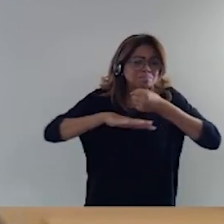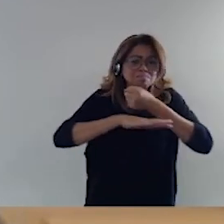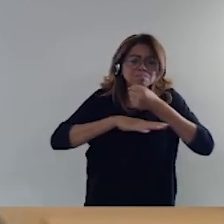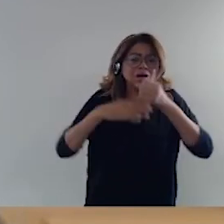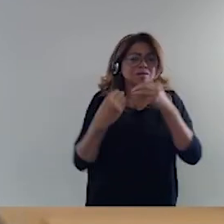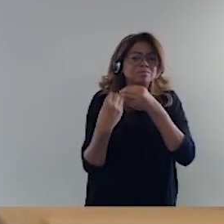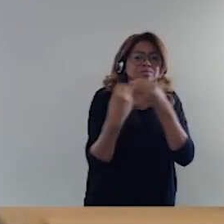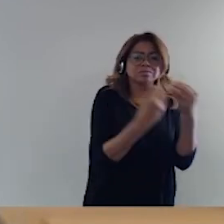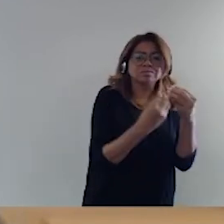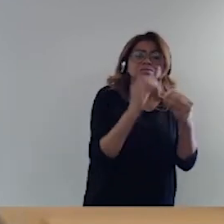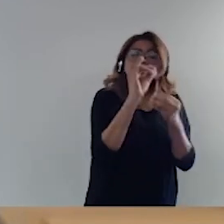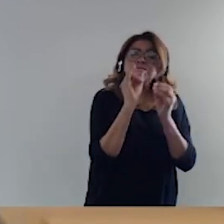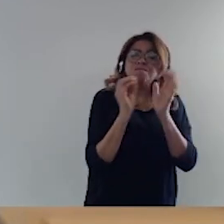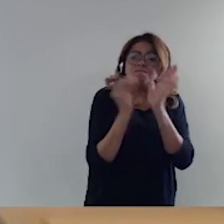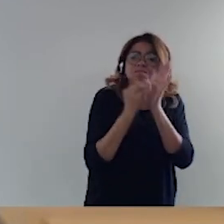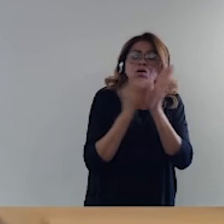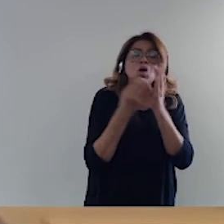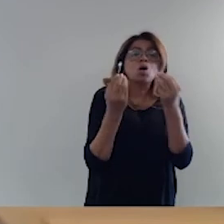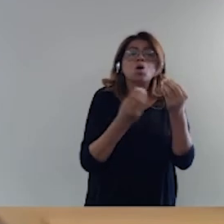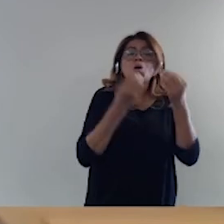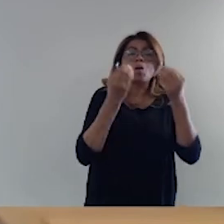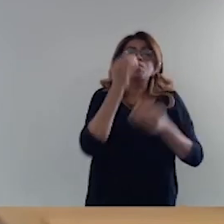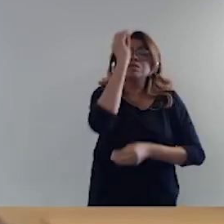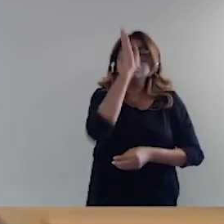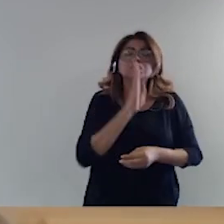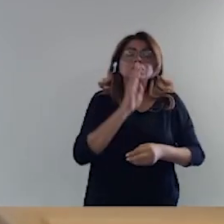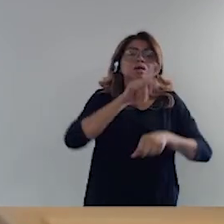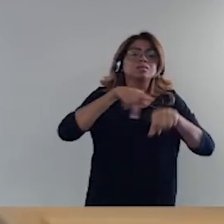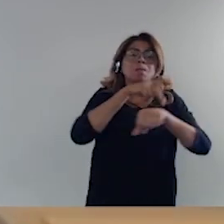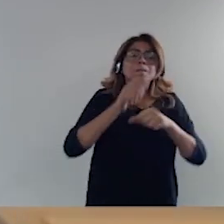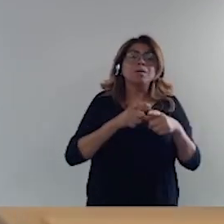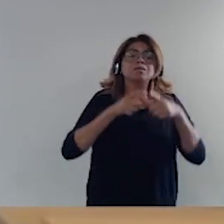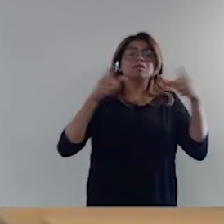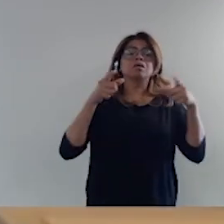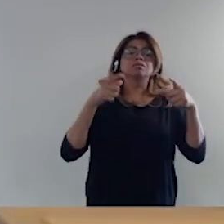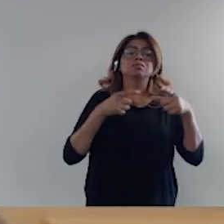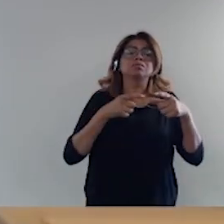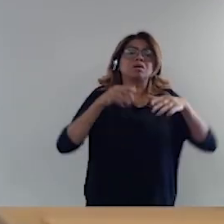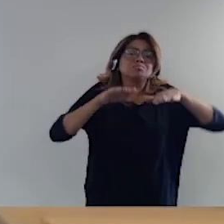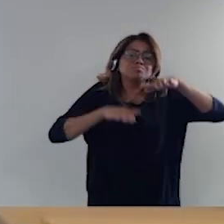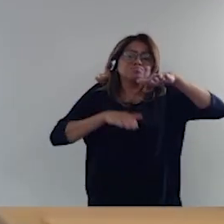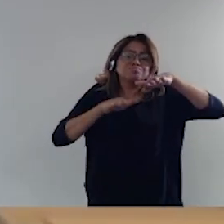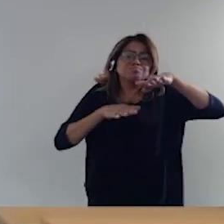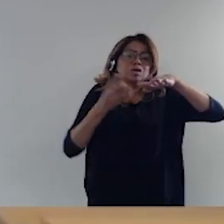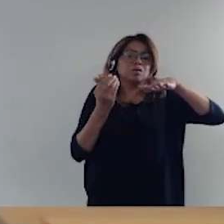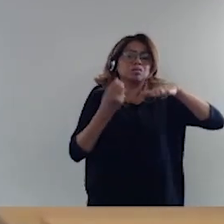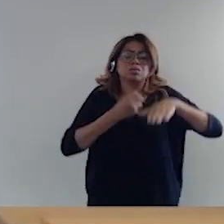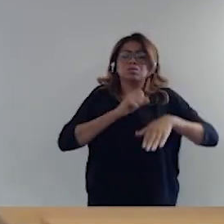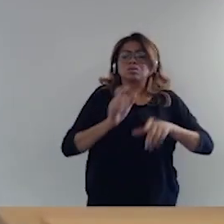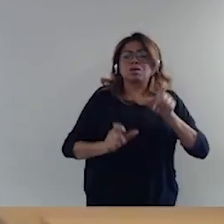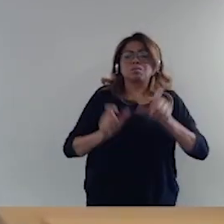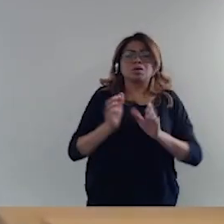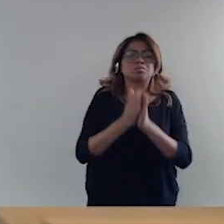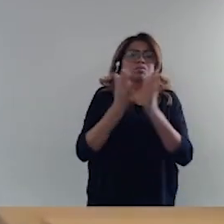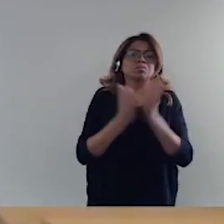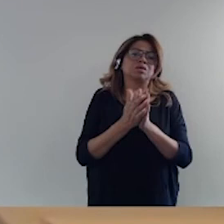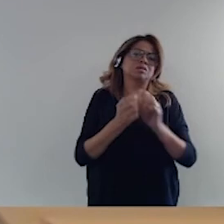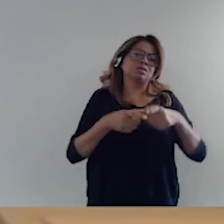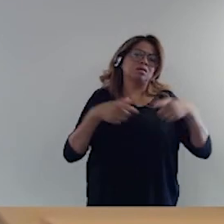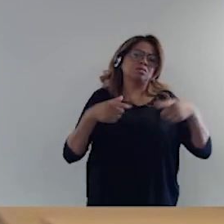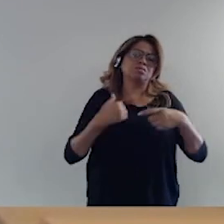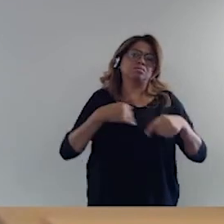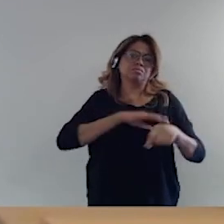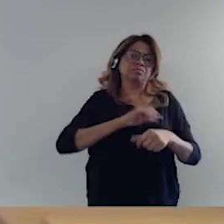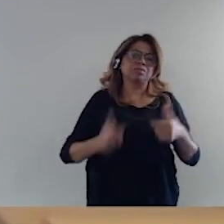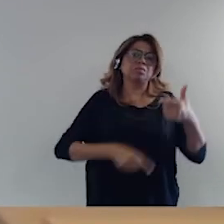grande país com os níveis de pobreza e de desigualdade que temos no Brasil. Assim como, para voltar ao item 1,